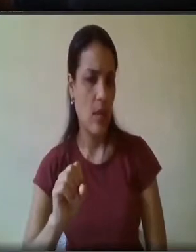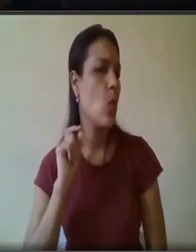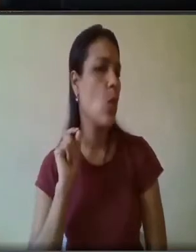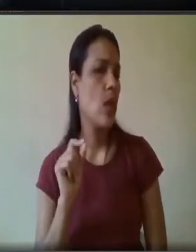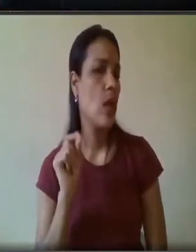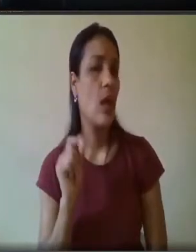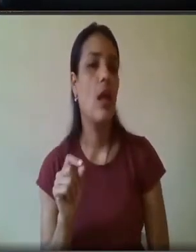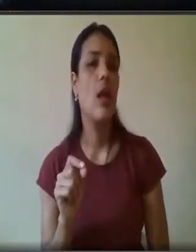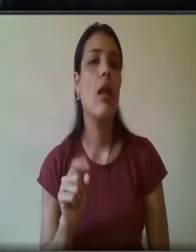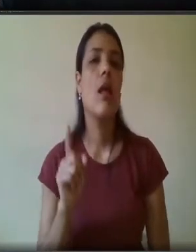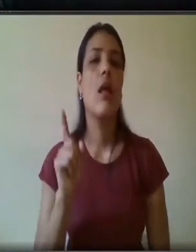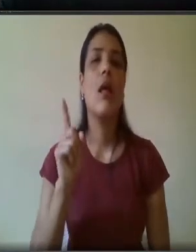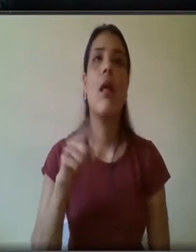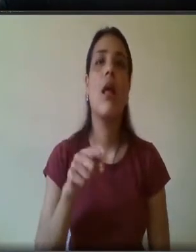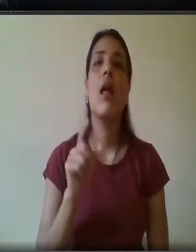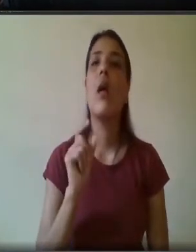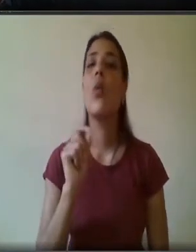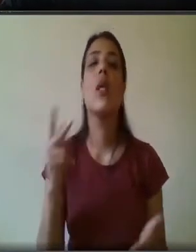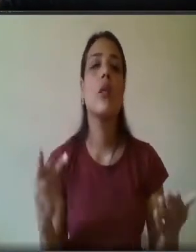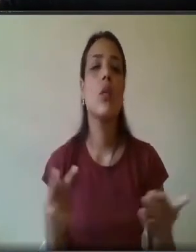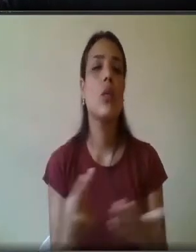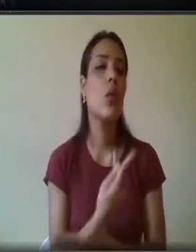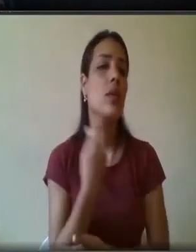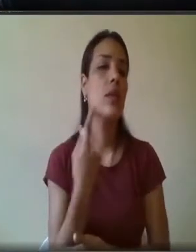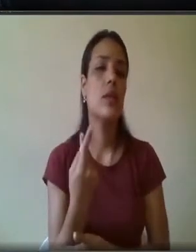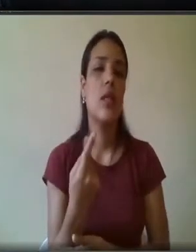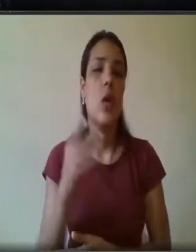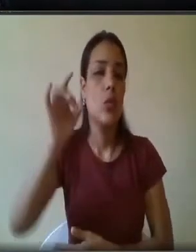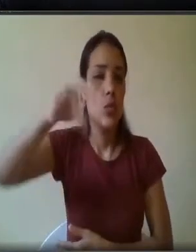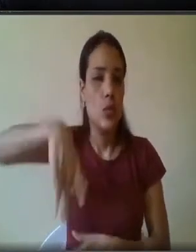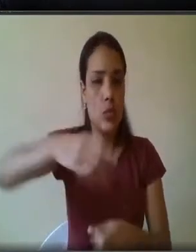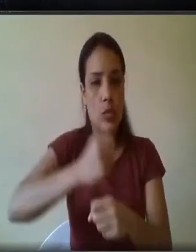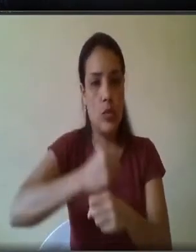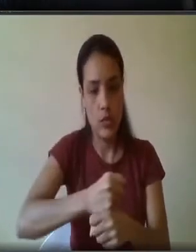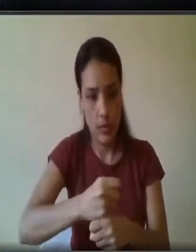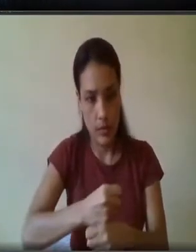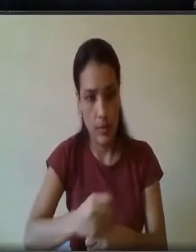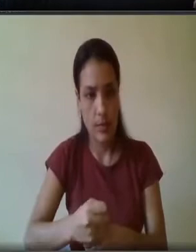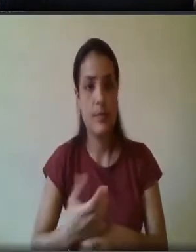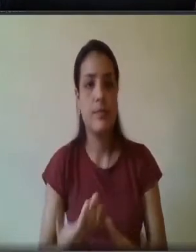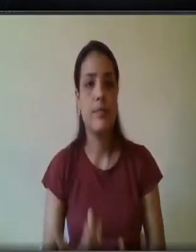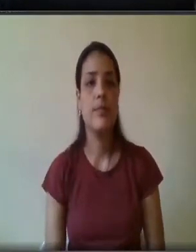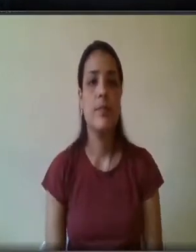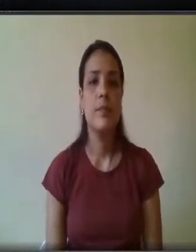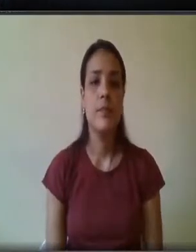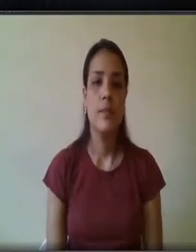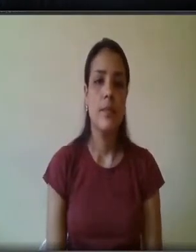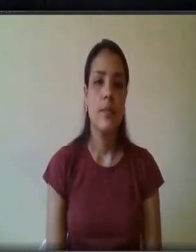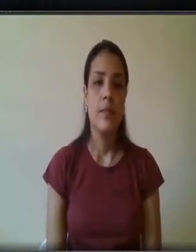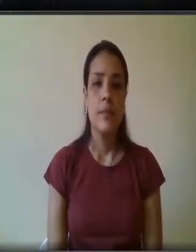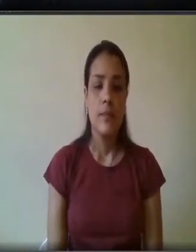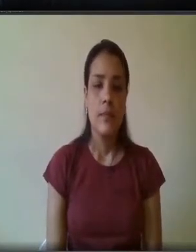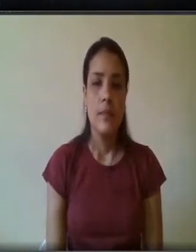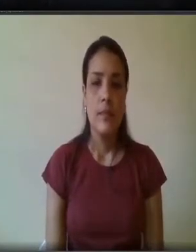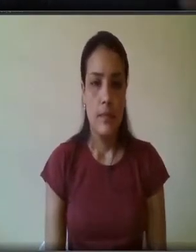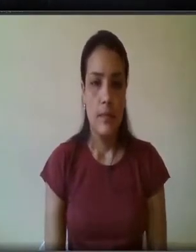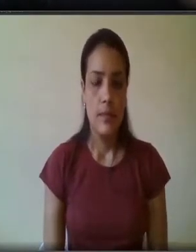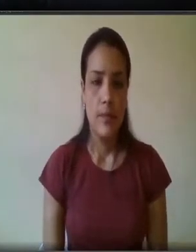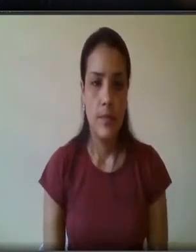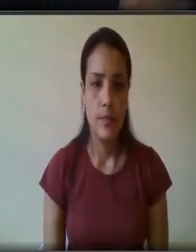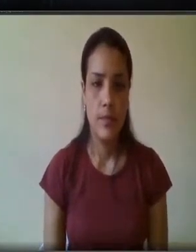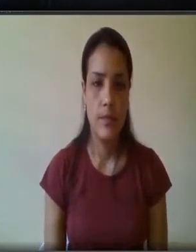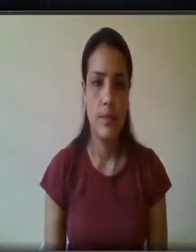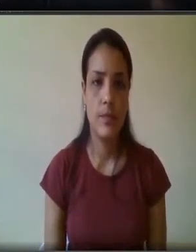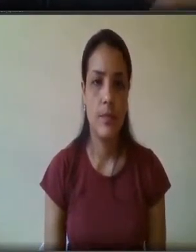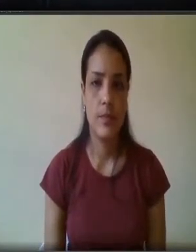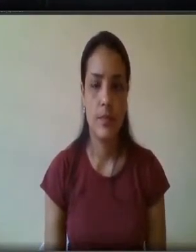nos últimos 100 milhões de anos, na Cenozoica, tá? Então, moderno aqui não é o Meet